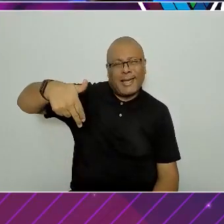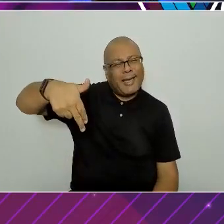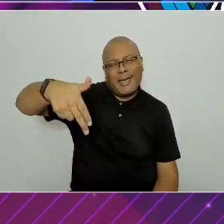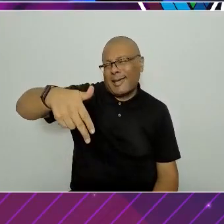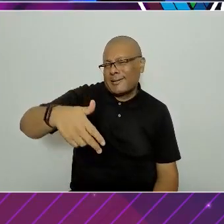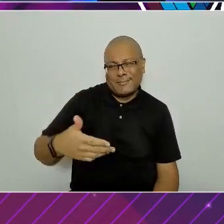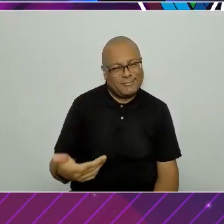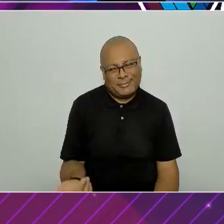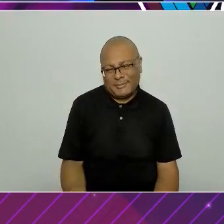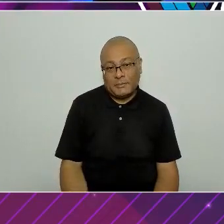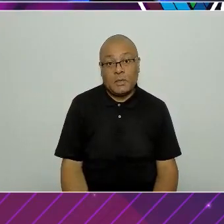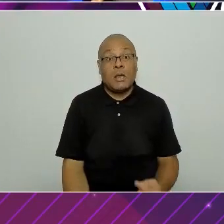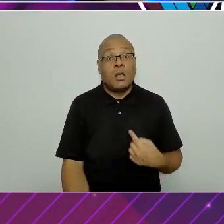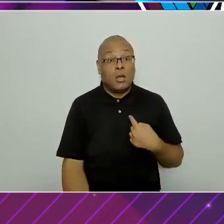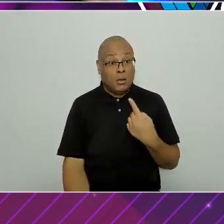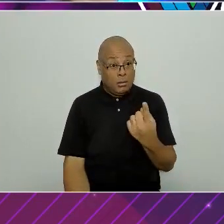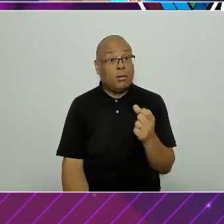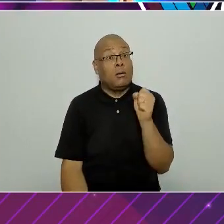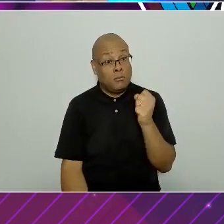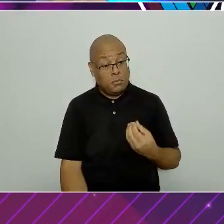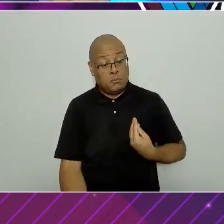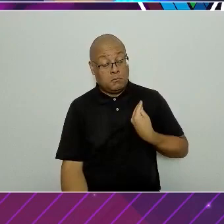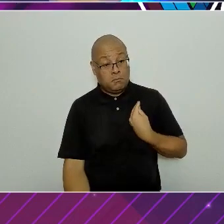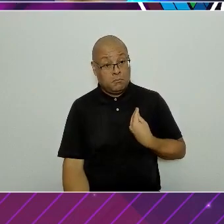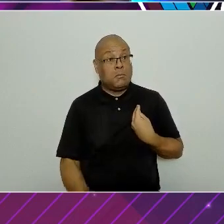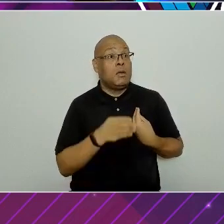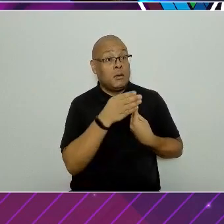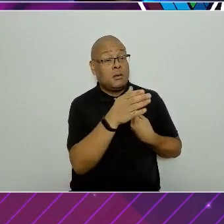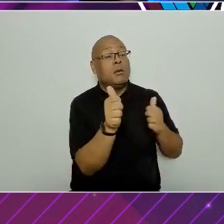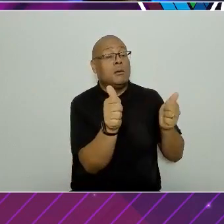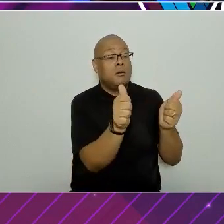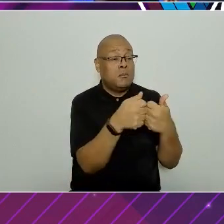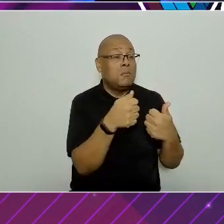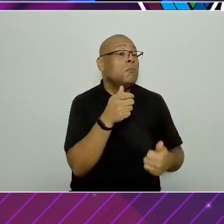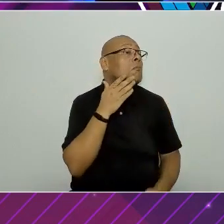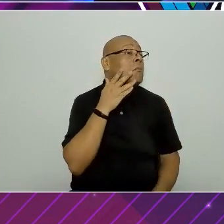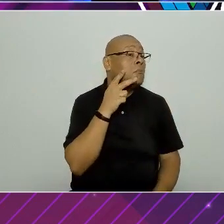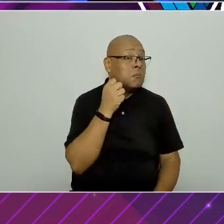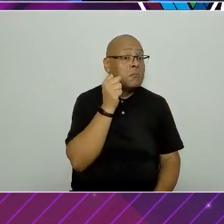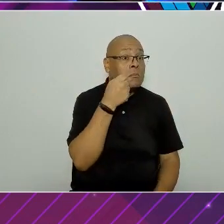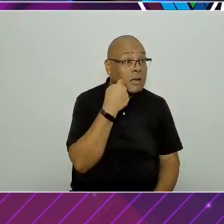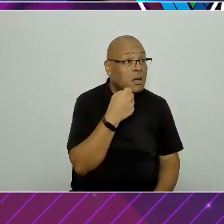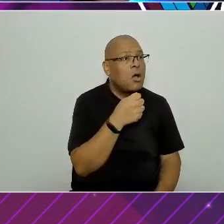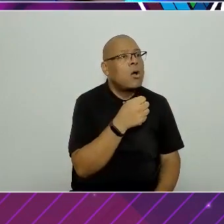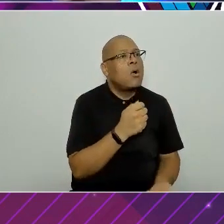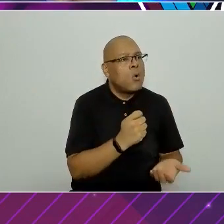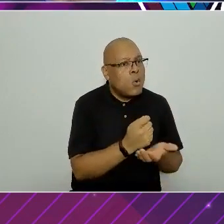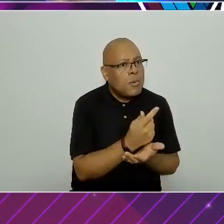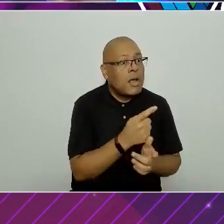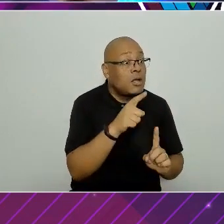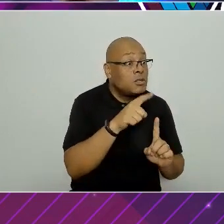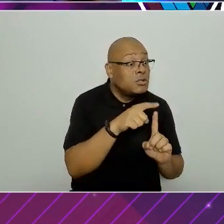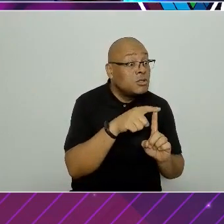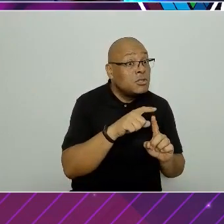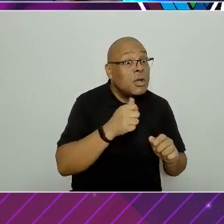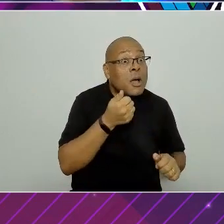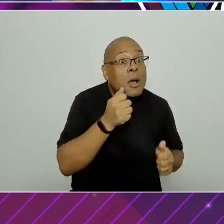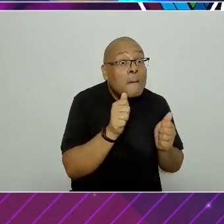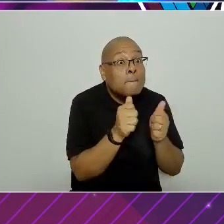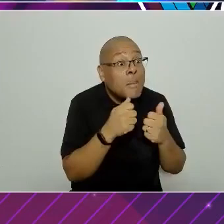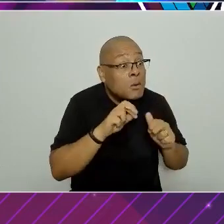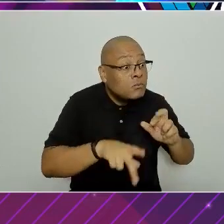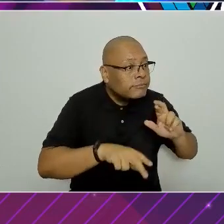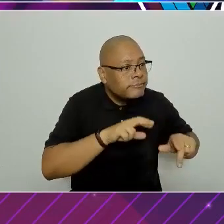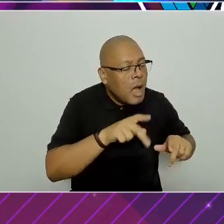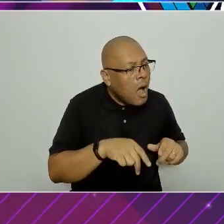A gente pode ter essa vivência de ir na padaria, comprar um pão e aprender os diferentes tipos de pães que tem lá, né? Mas essa vivência